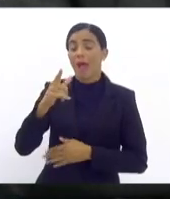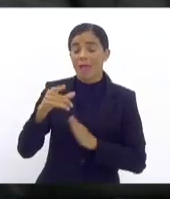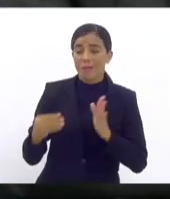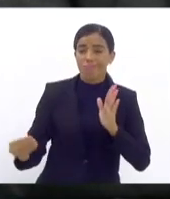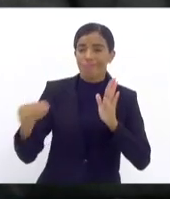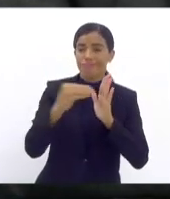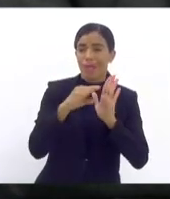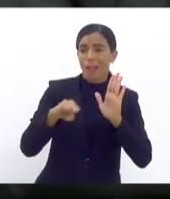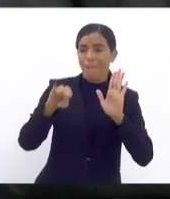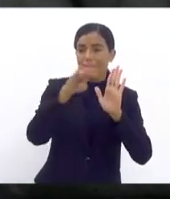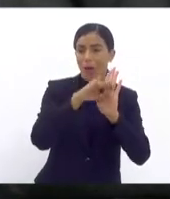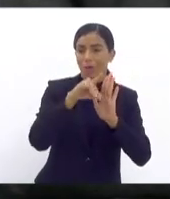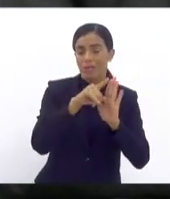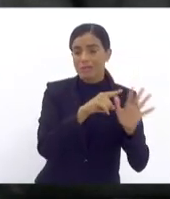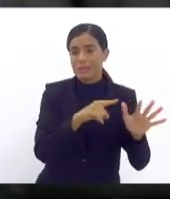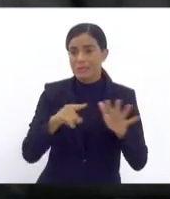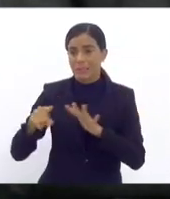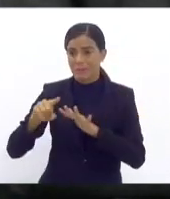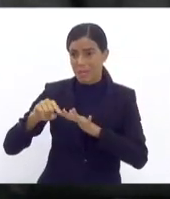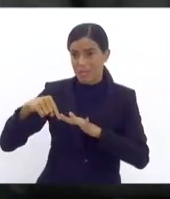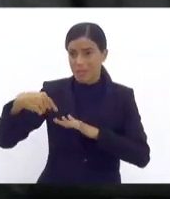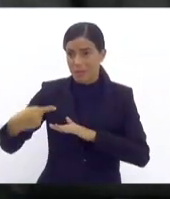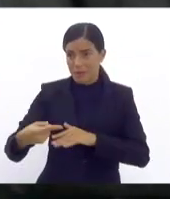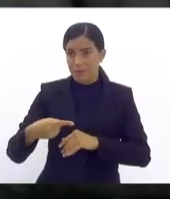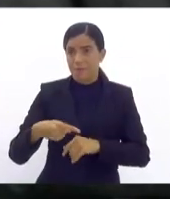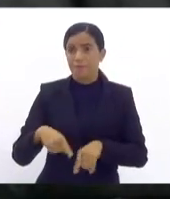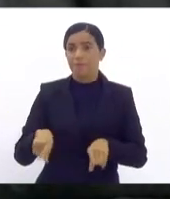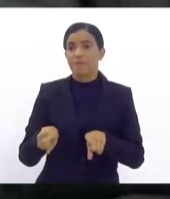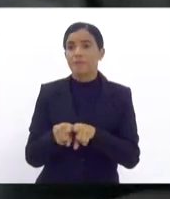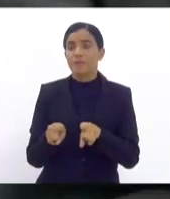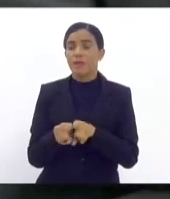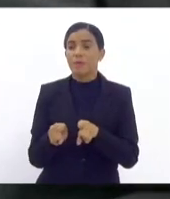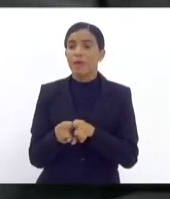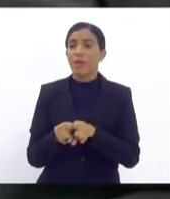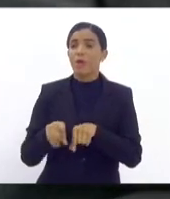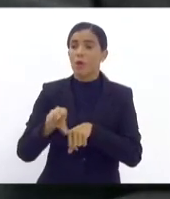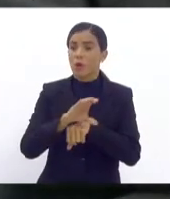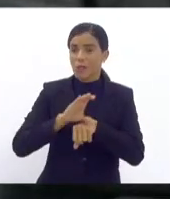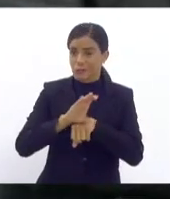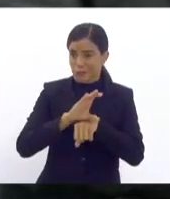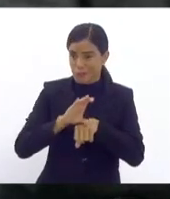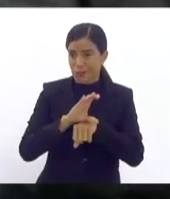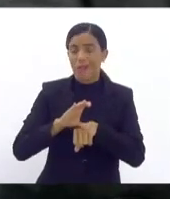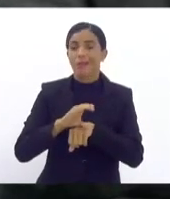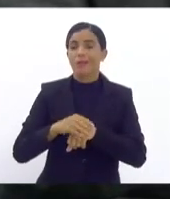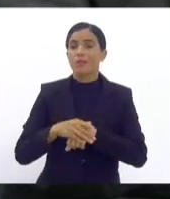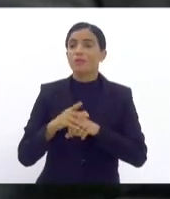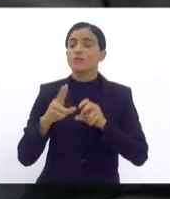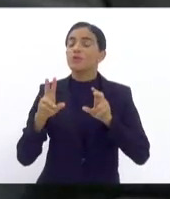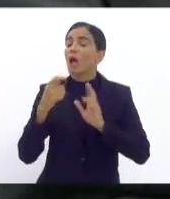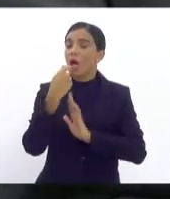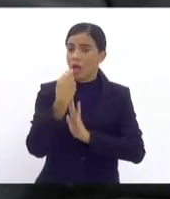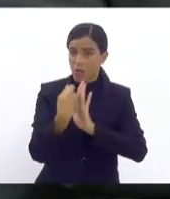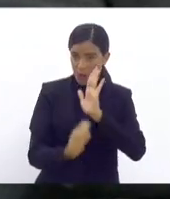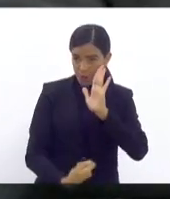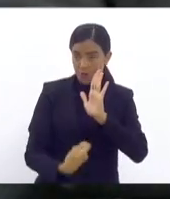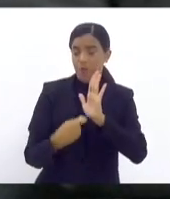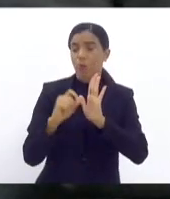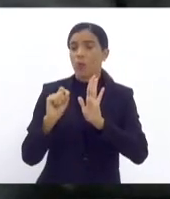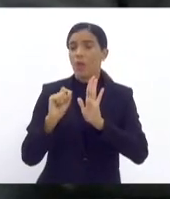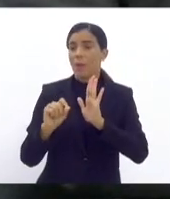da pauta, não da pauta, né, mas do bloco de constitucionalidade e juridicidade, também de autoria do deputado Vinícius Cozzolino, é o